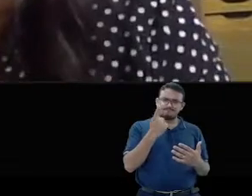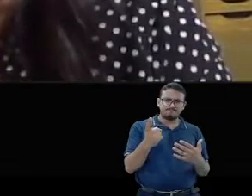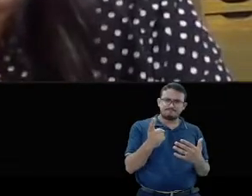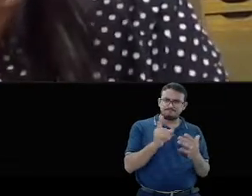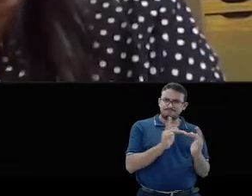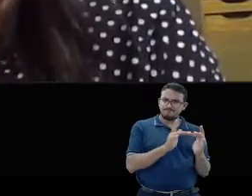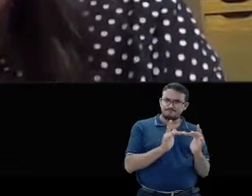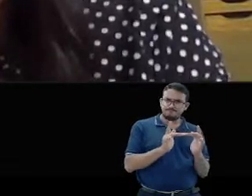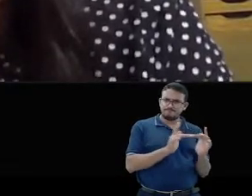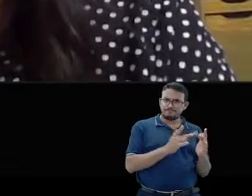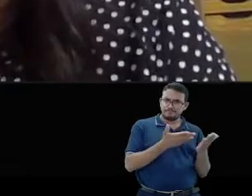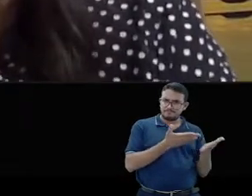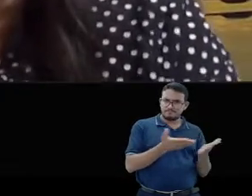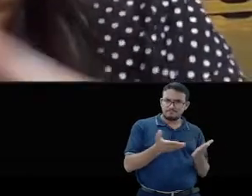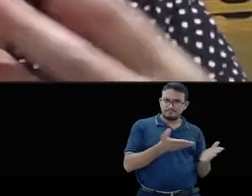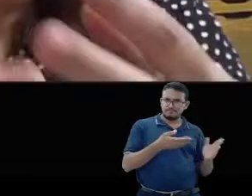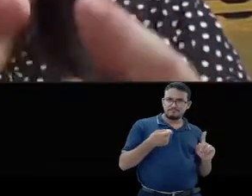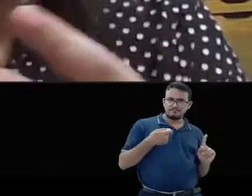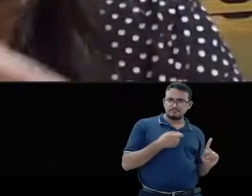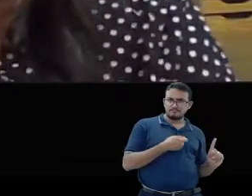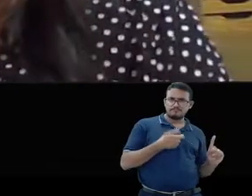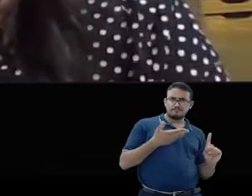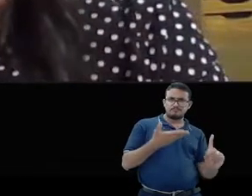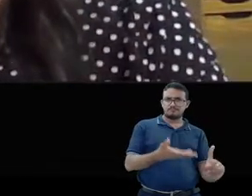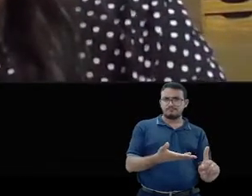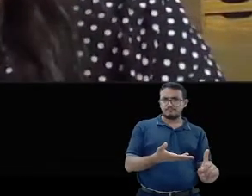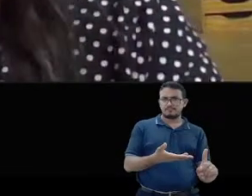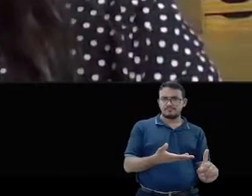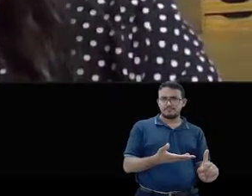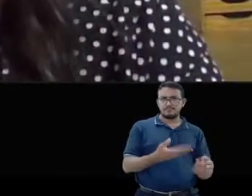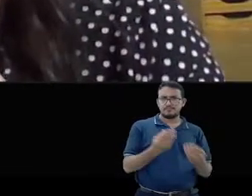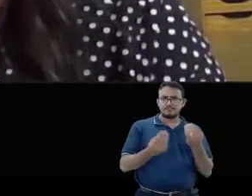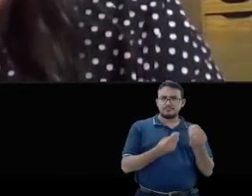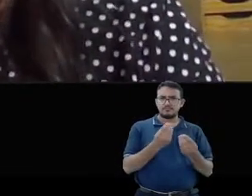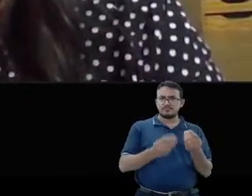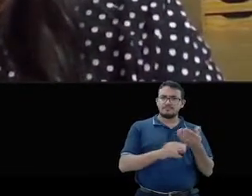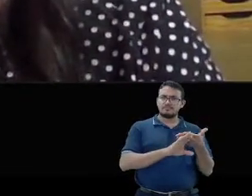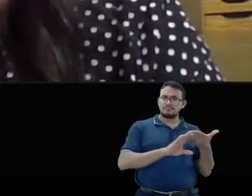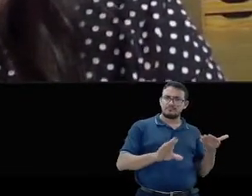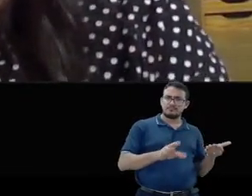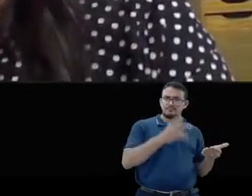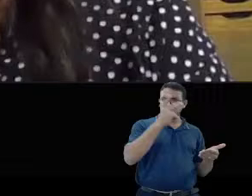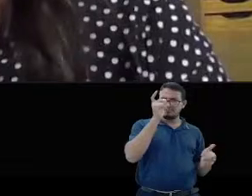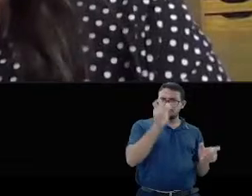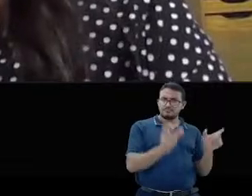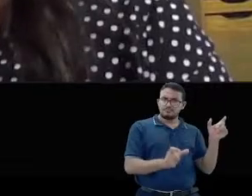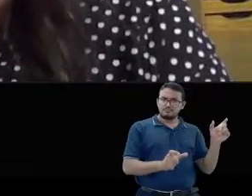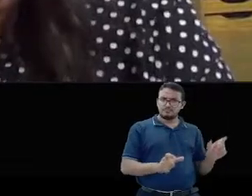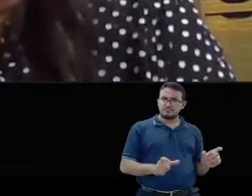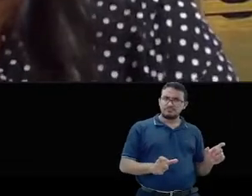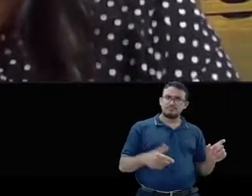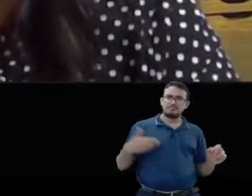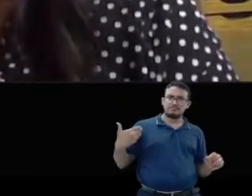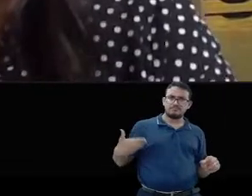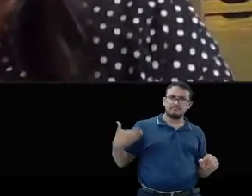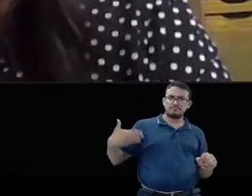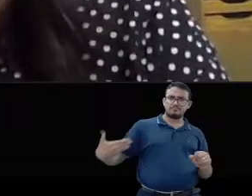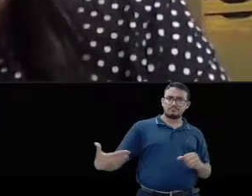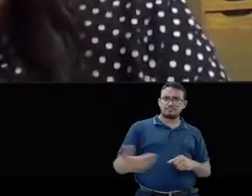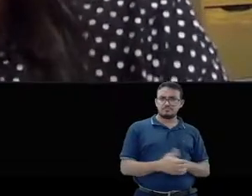difícil a gente tentar afastar esses dois requisitos, da pessoalidade e da habitualidade. Ora, a reclamante